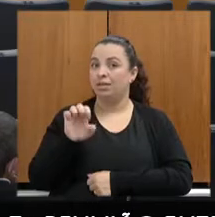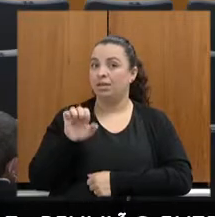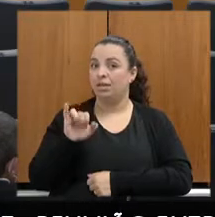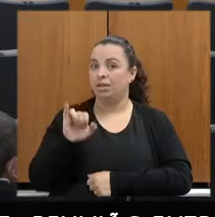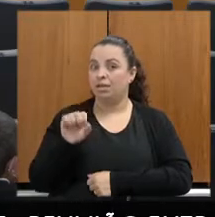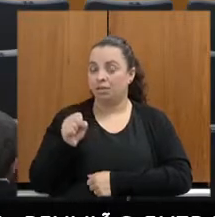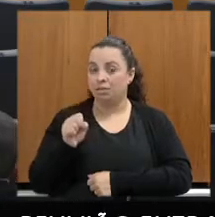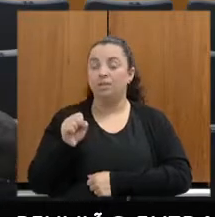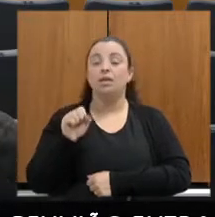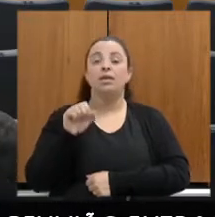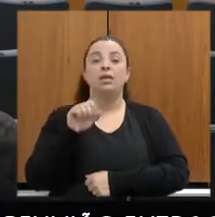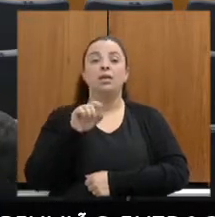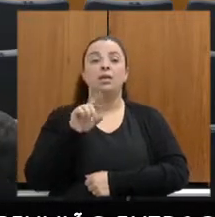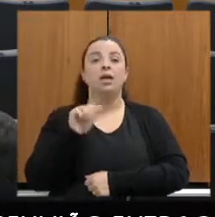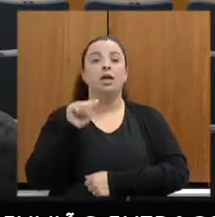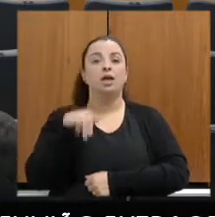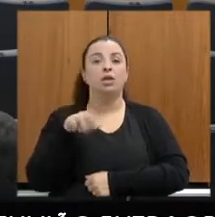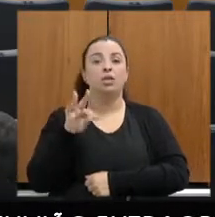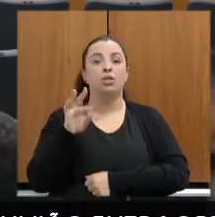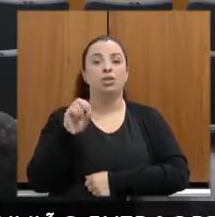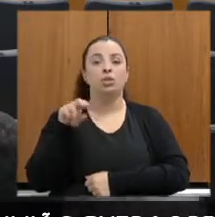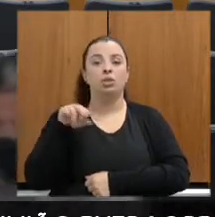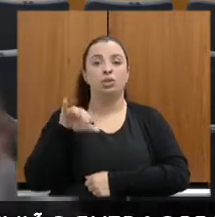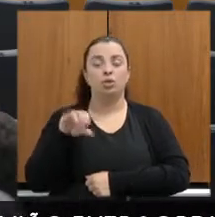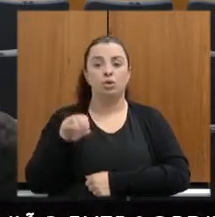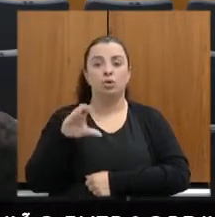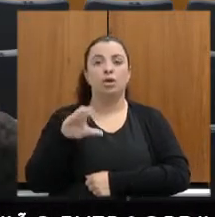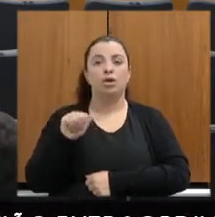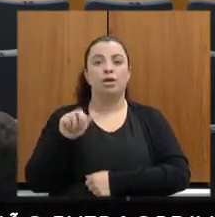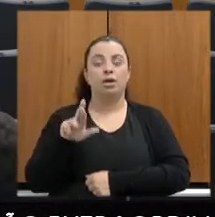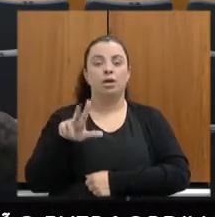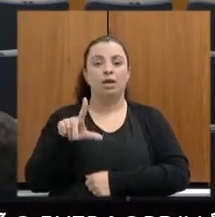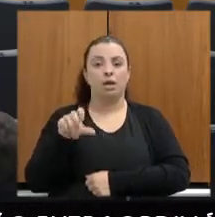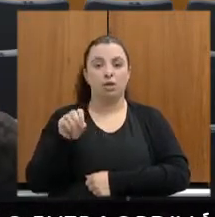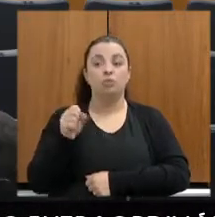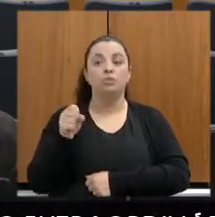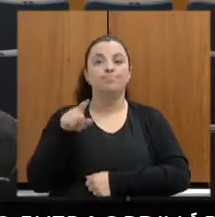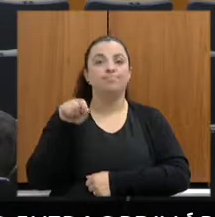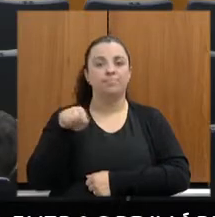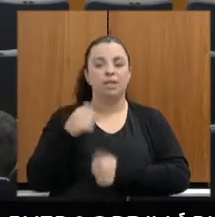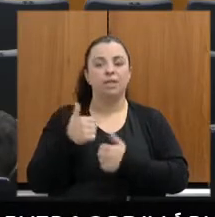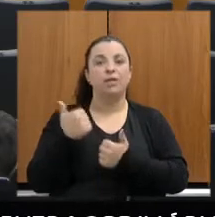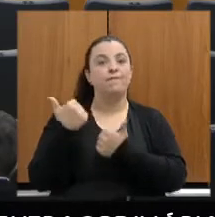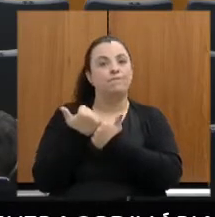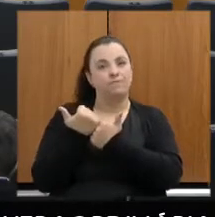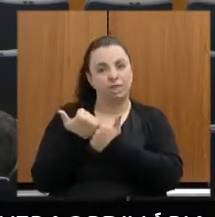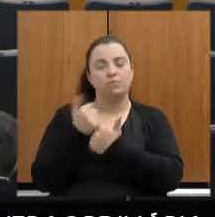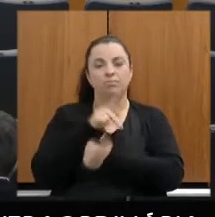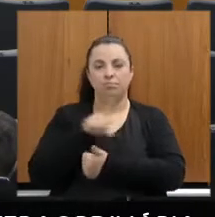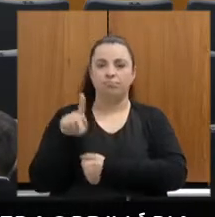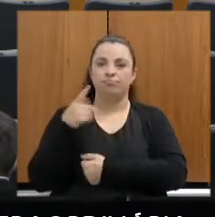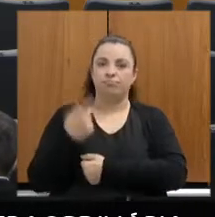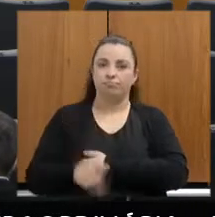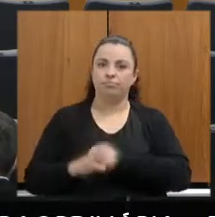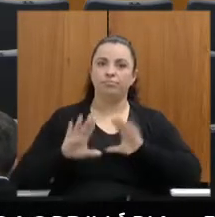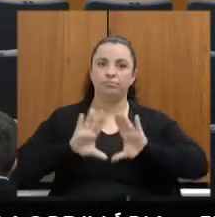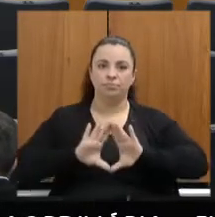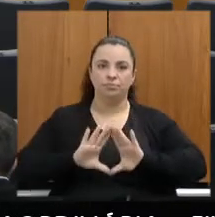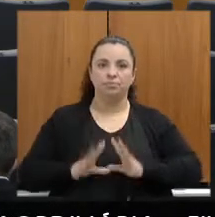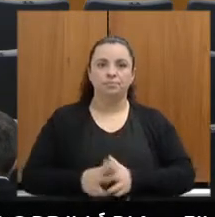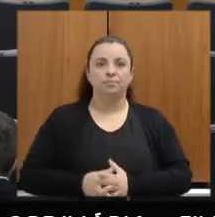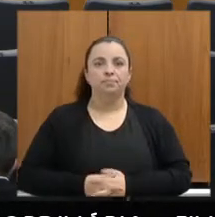Oi e o deputado Antonio Carlos Arantes nosso vice-presidente da Assembleia Legislativa